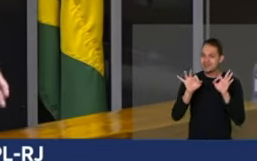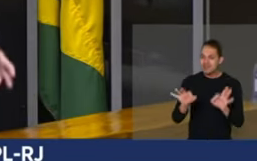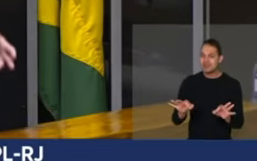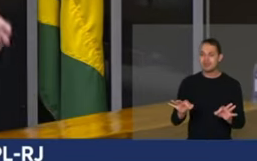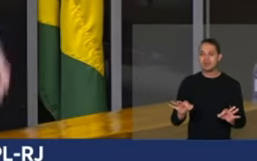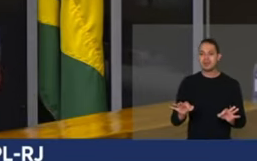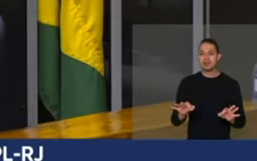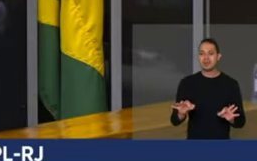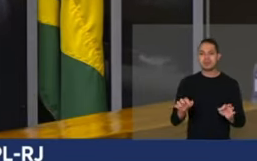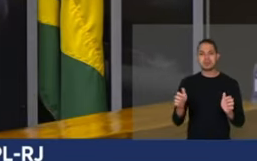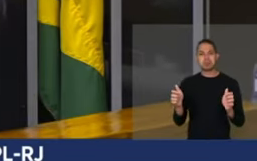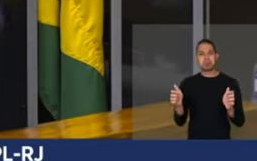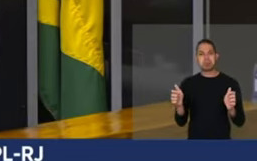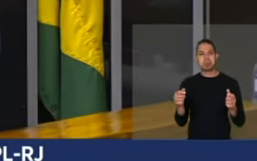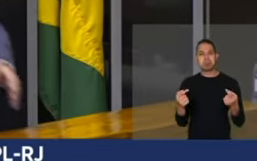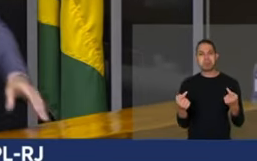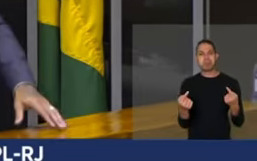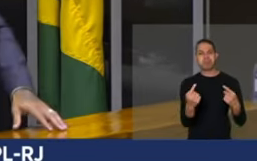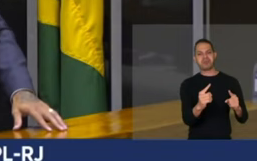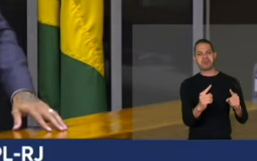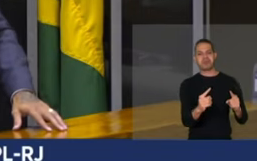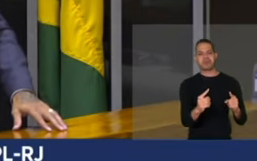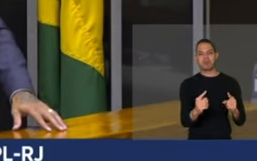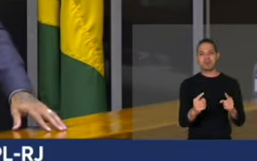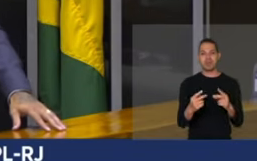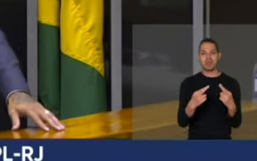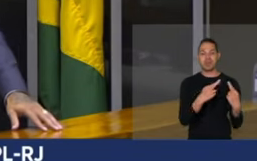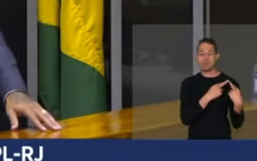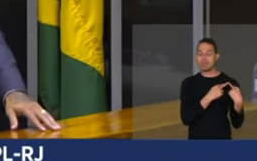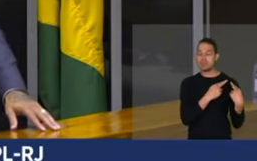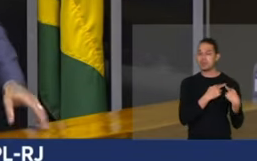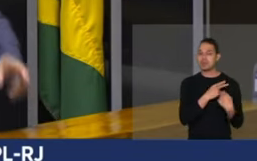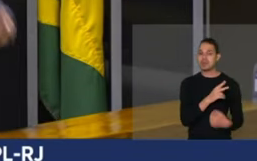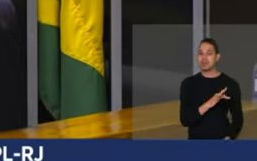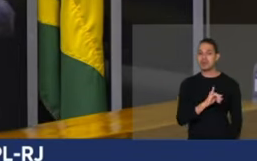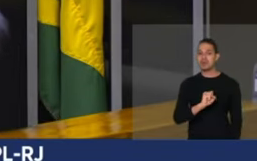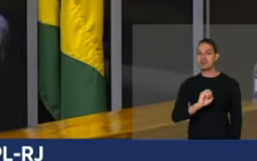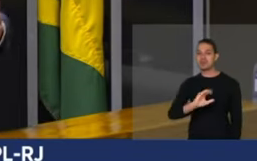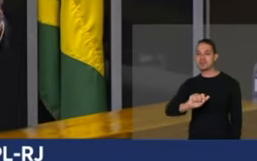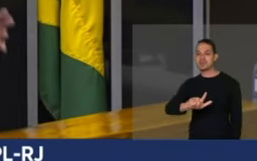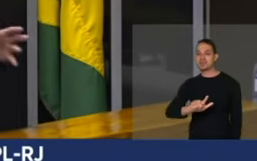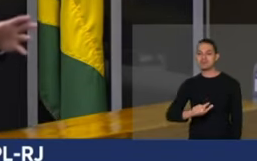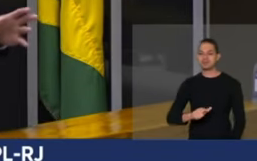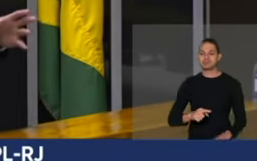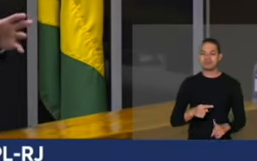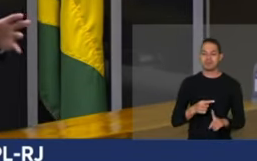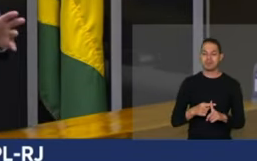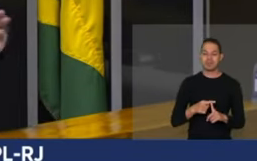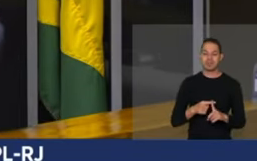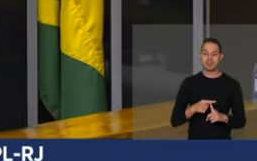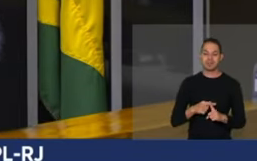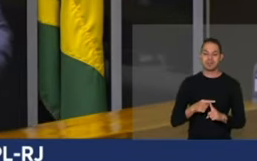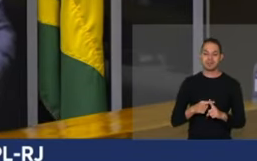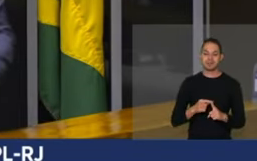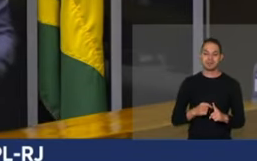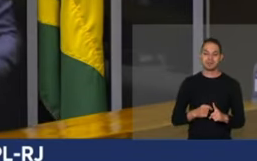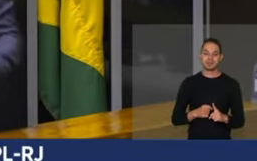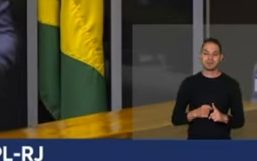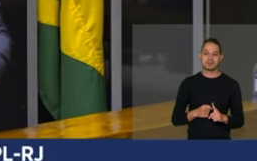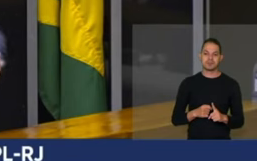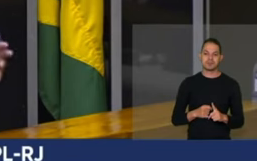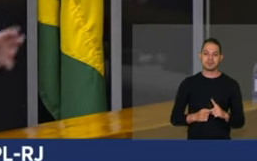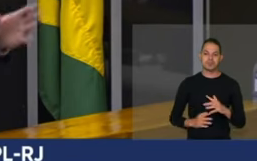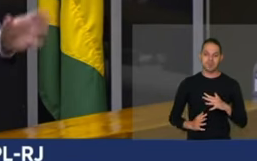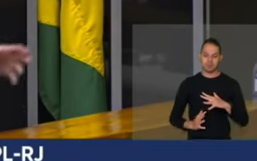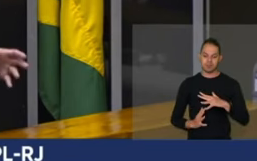escárnio com a responsabilidade fiscal. Porque além de colocar fora do teto de